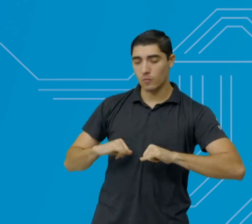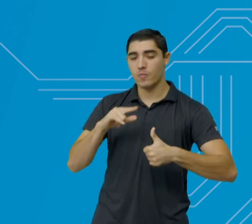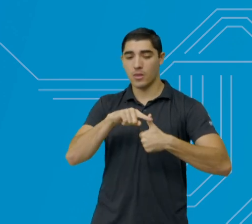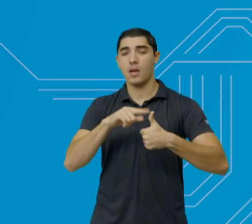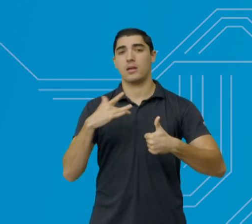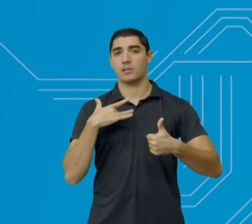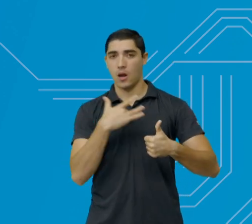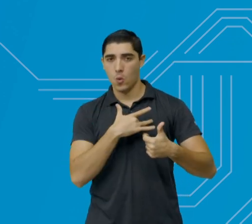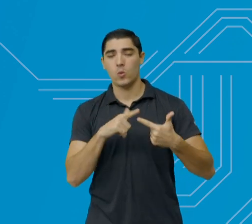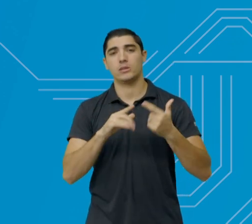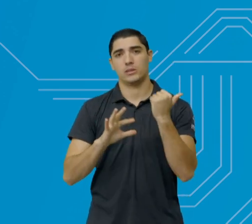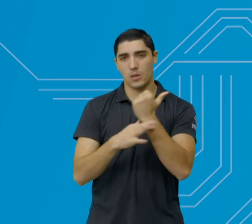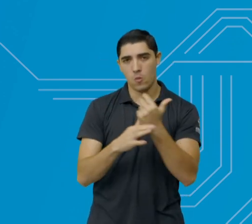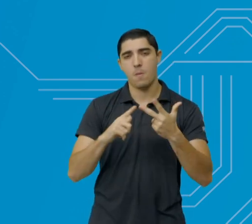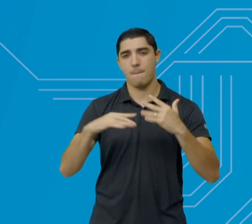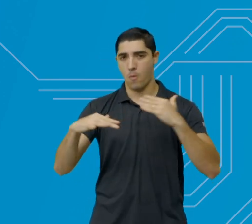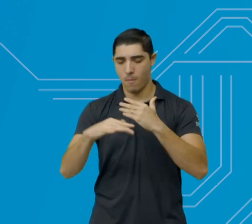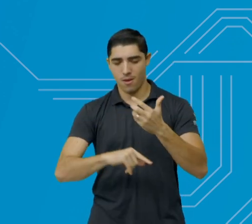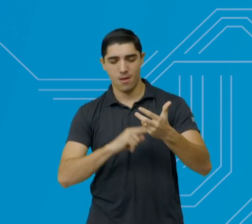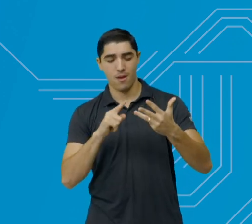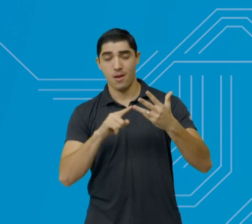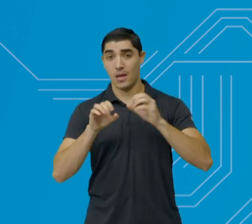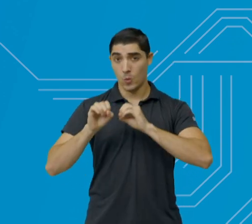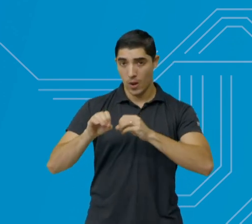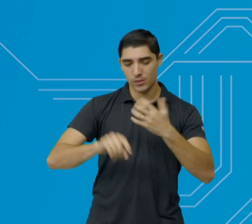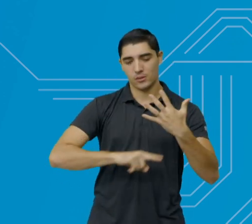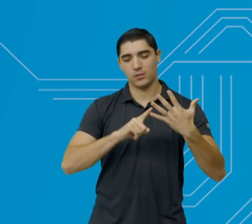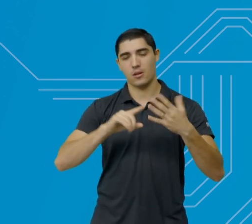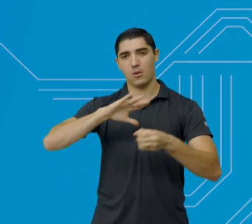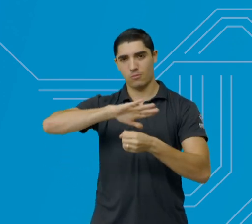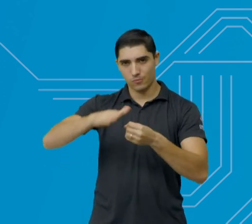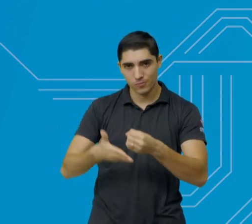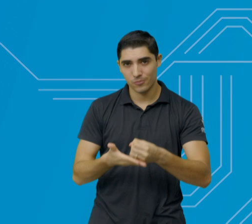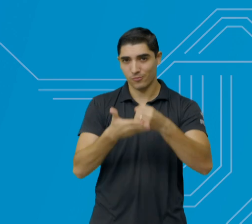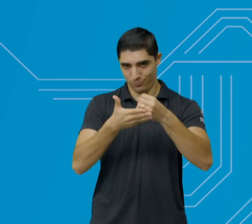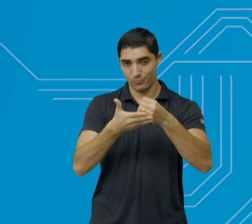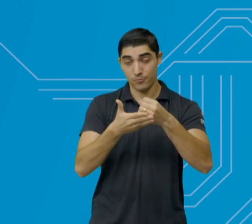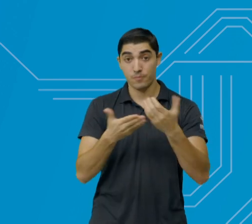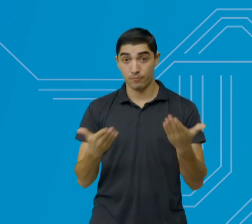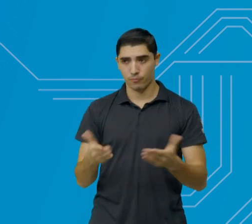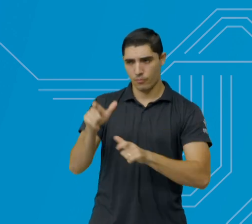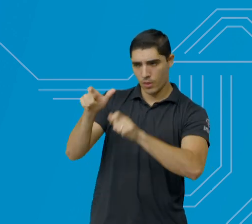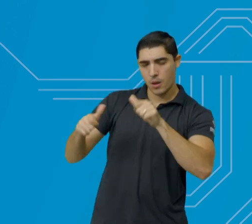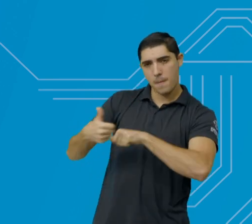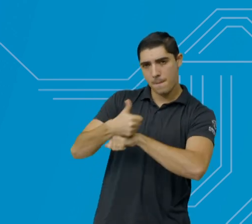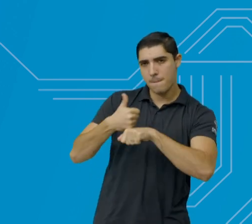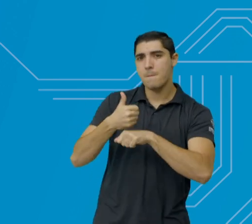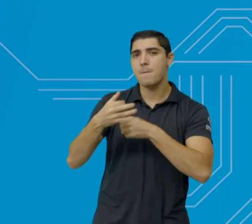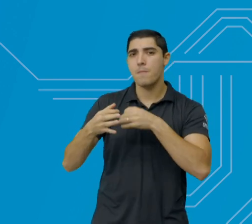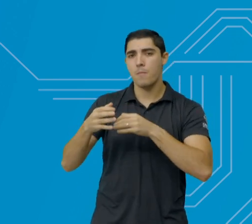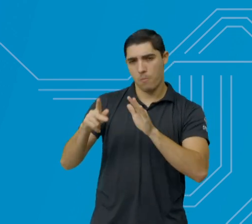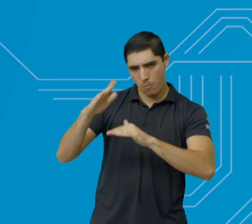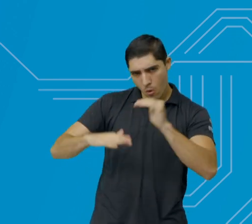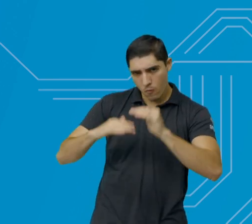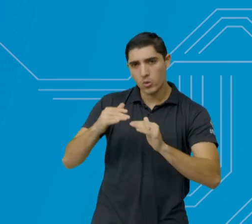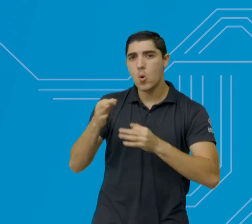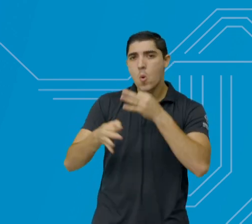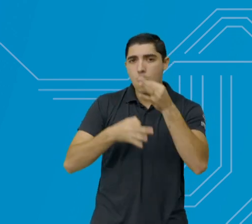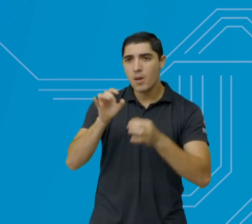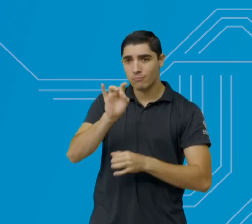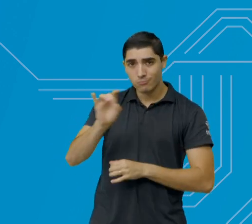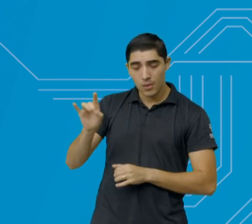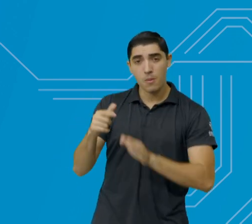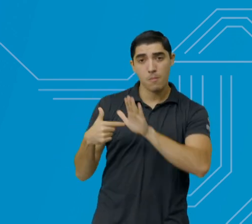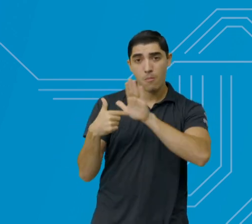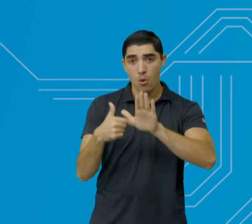segurança, saúde, mobilidade, educação e sustentabilidade, com opiniões de especialistas, vereadores e autoridades